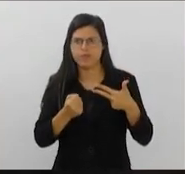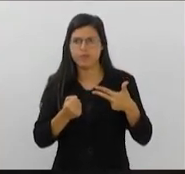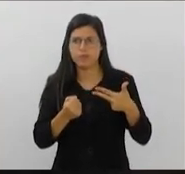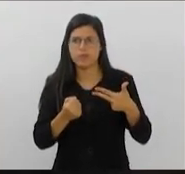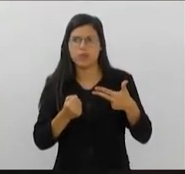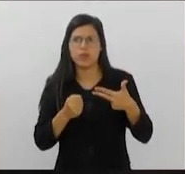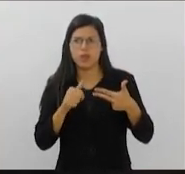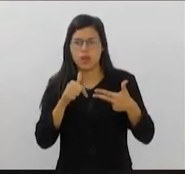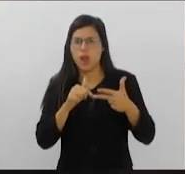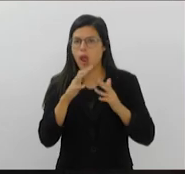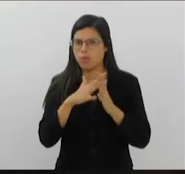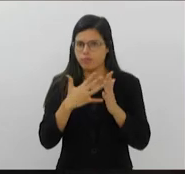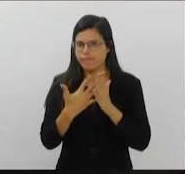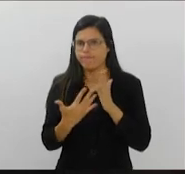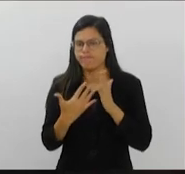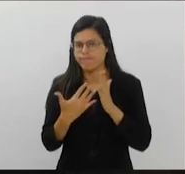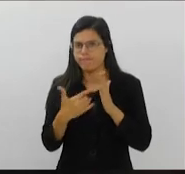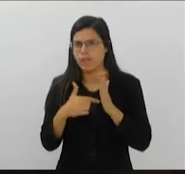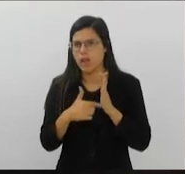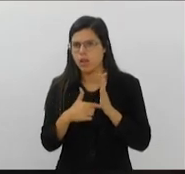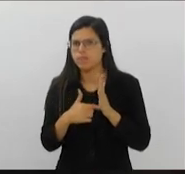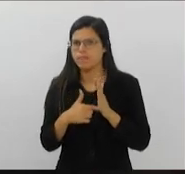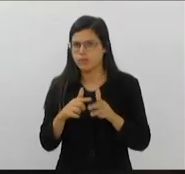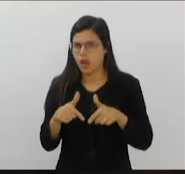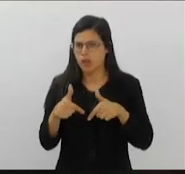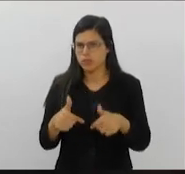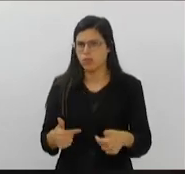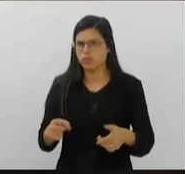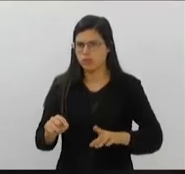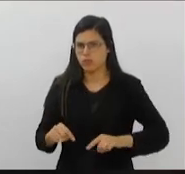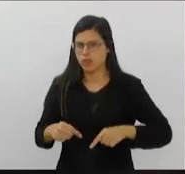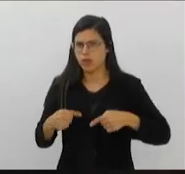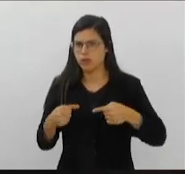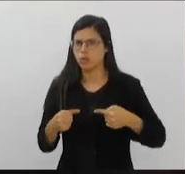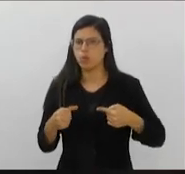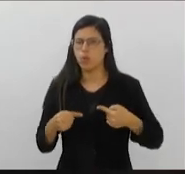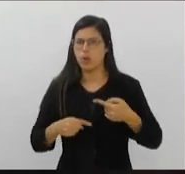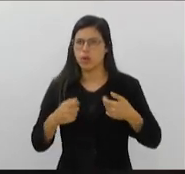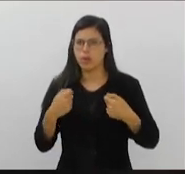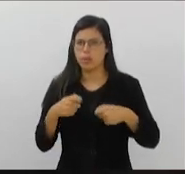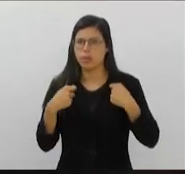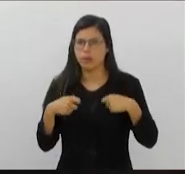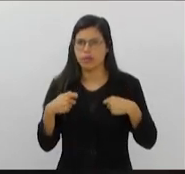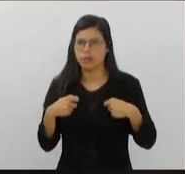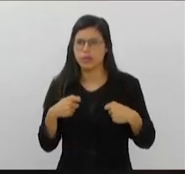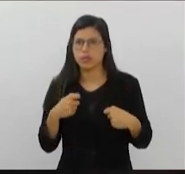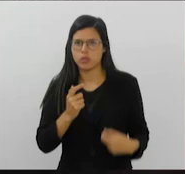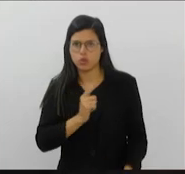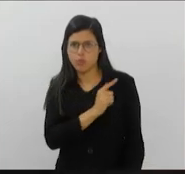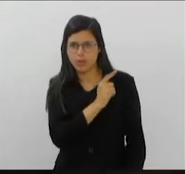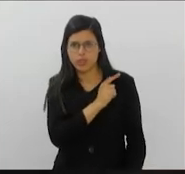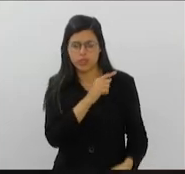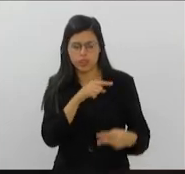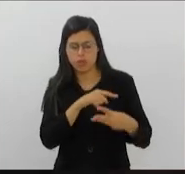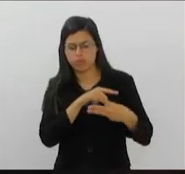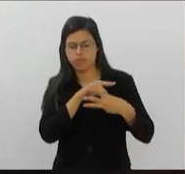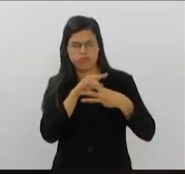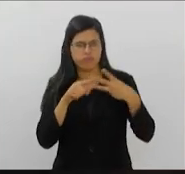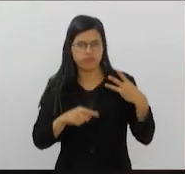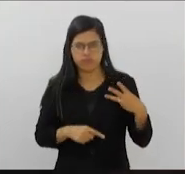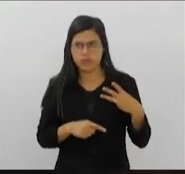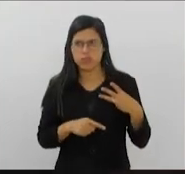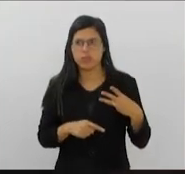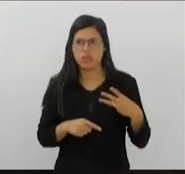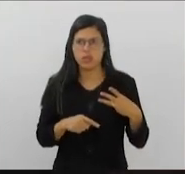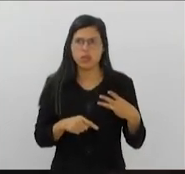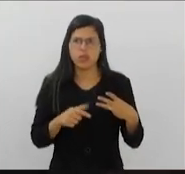agenda desafiadora que necessita de uma governança multinível, que eu falo, todos os três níveis de governo multissetorial,